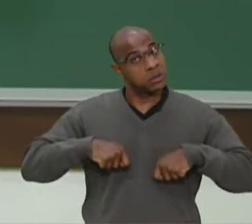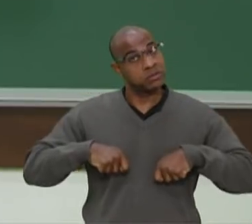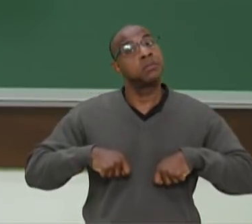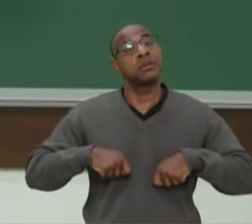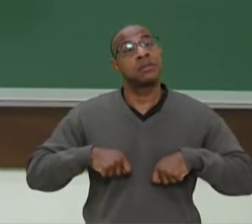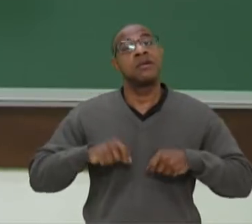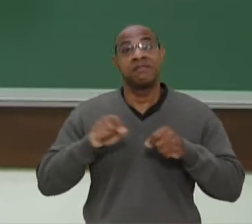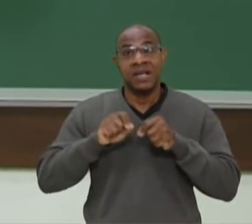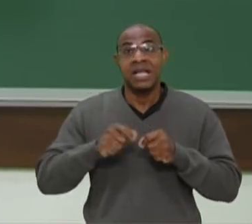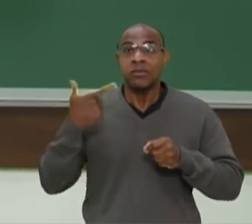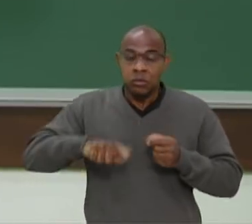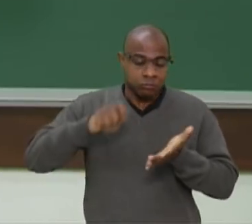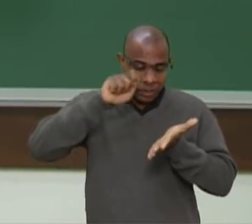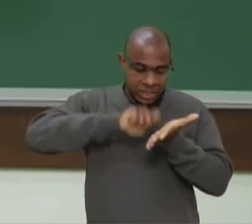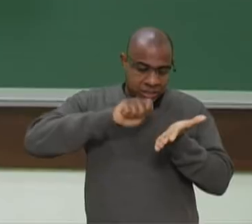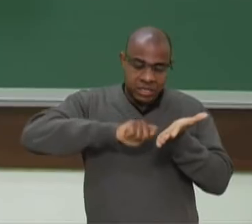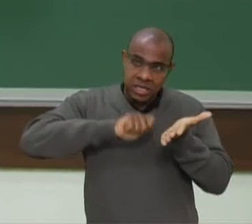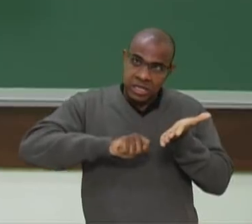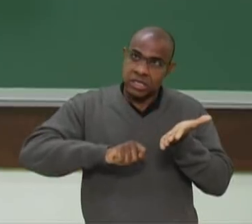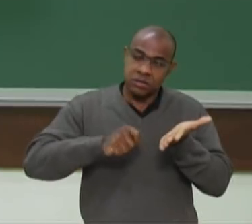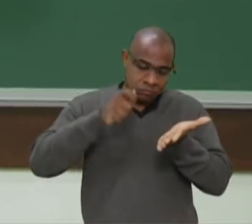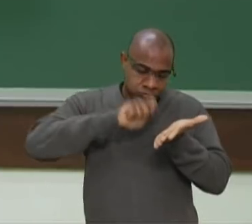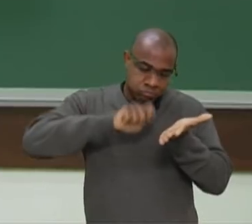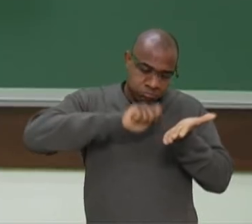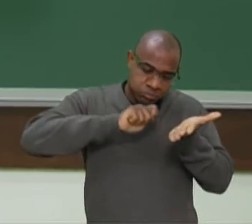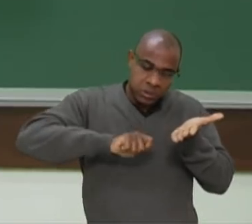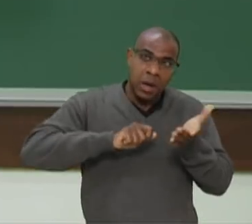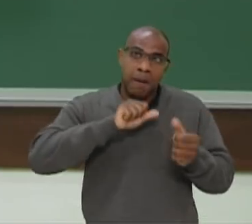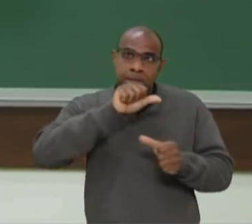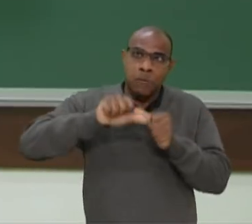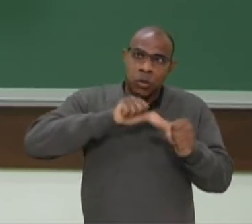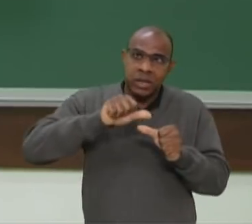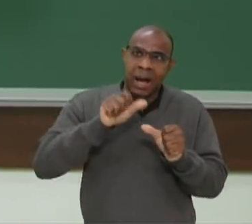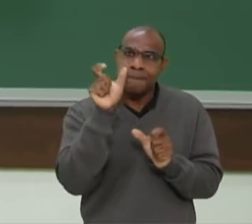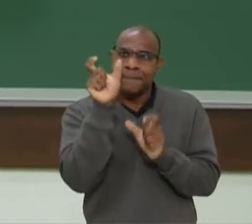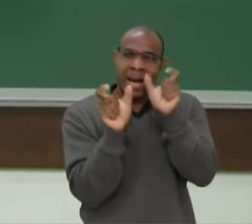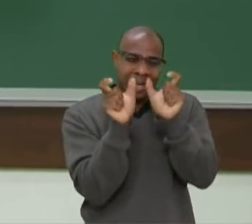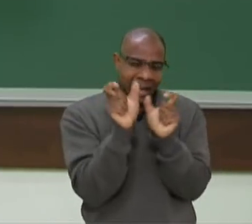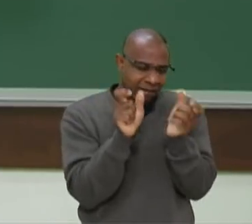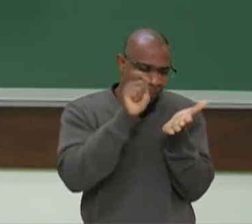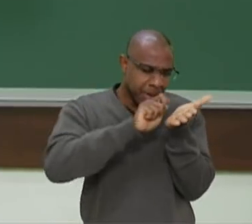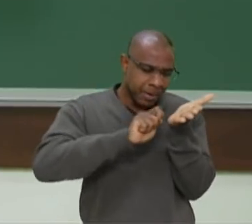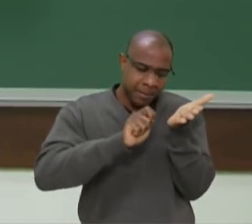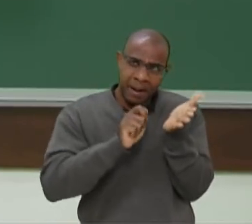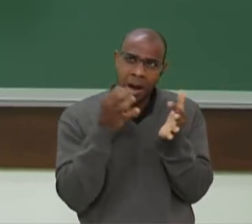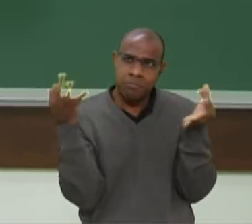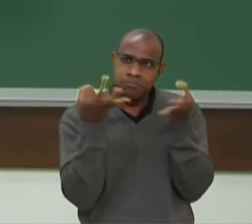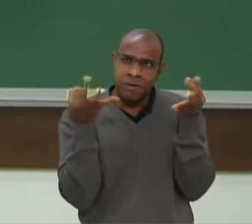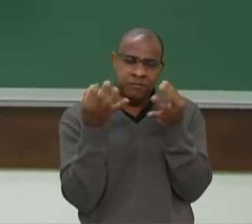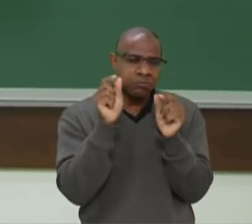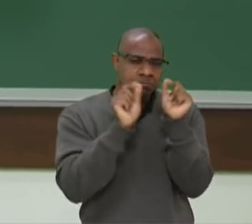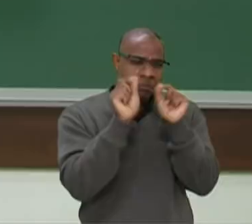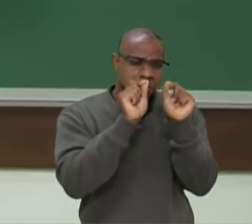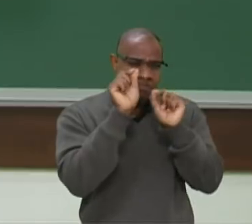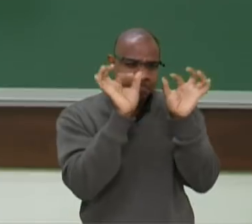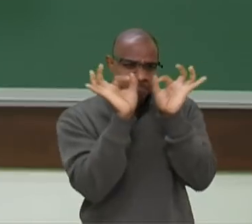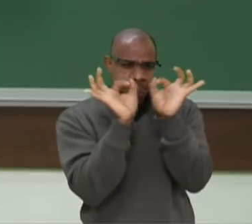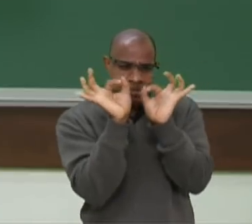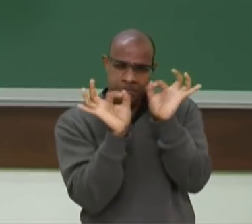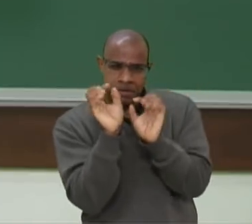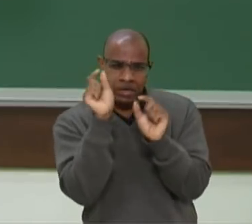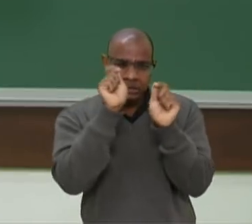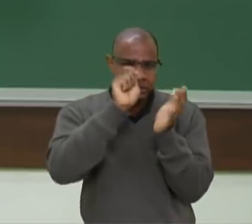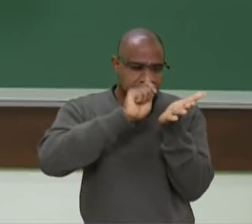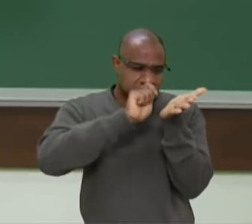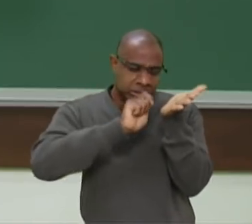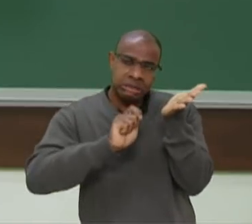de reescrever o seu texto, modificando as palavras, deixando ele mais elaborado, você tem toda